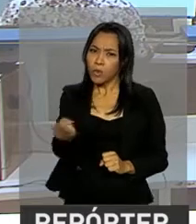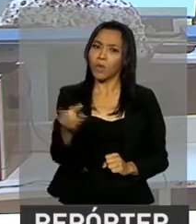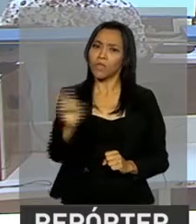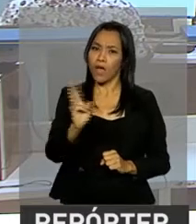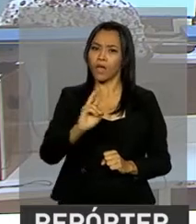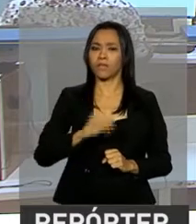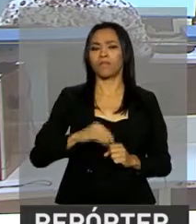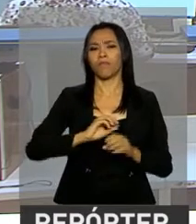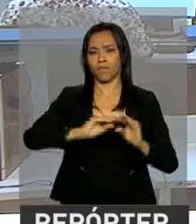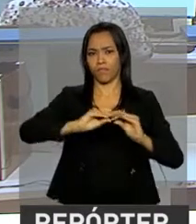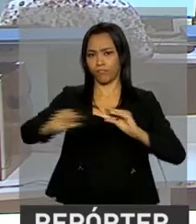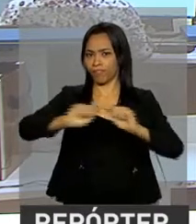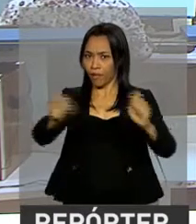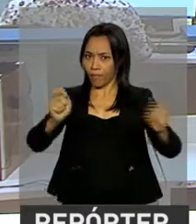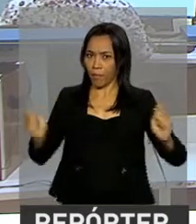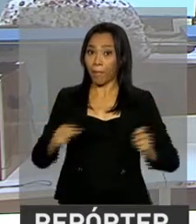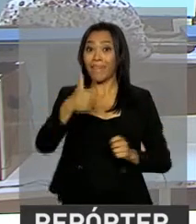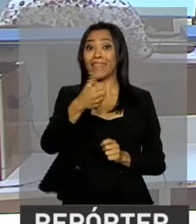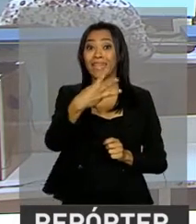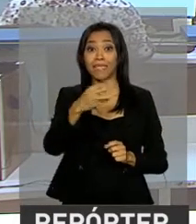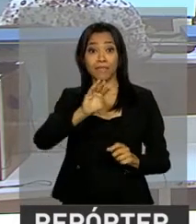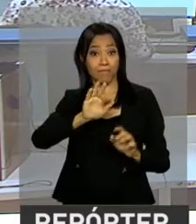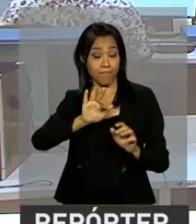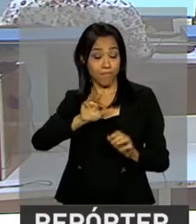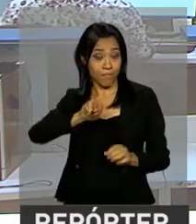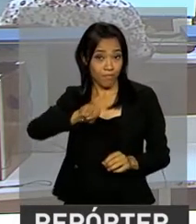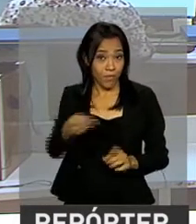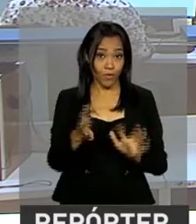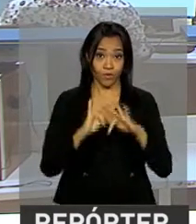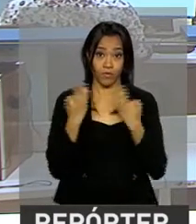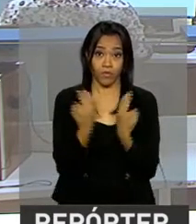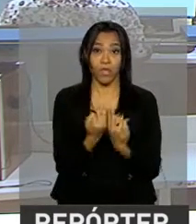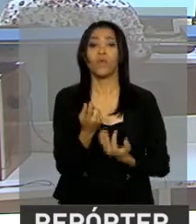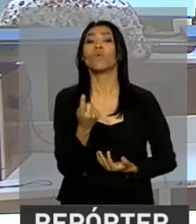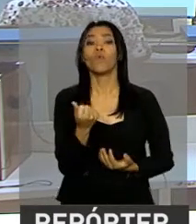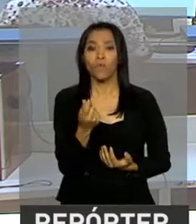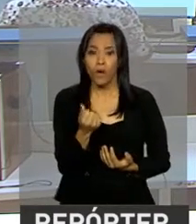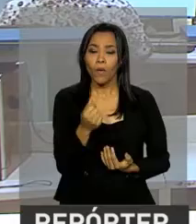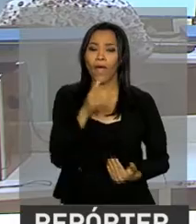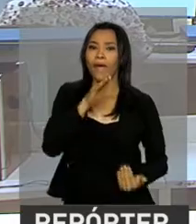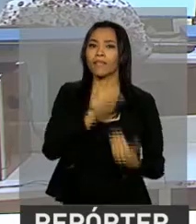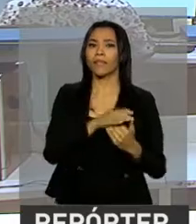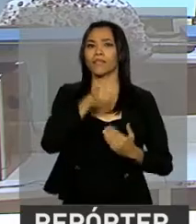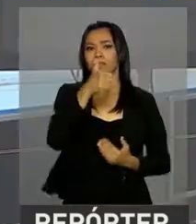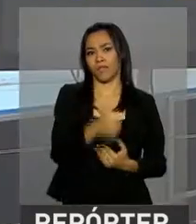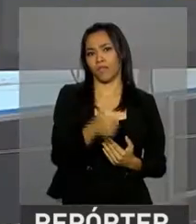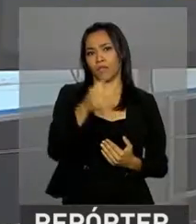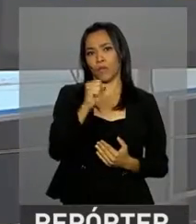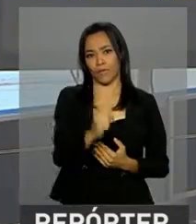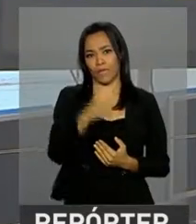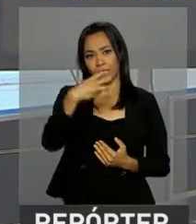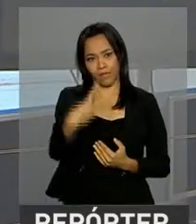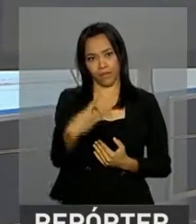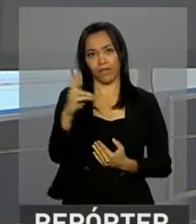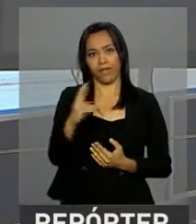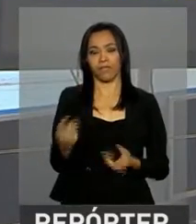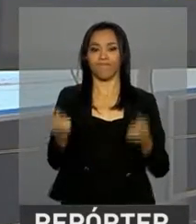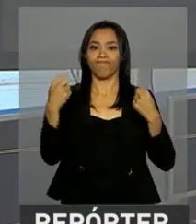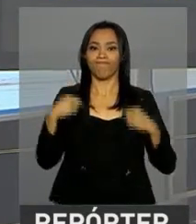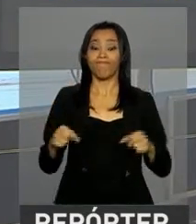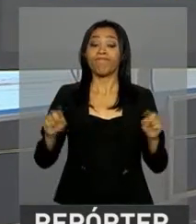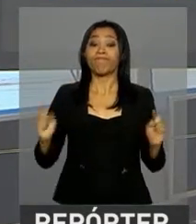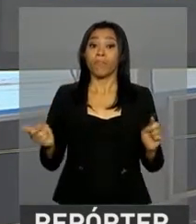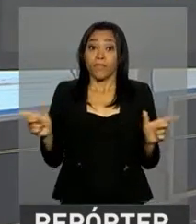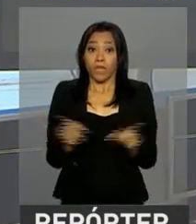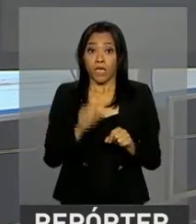milhões de famílias o valor médio do benefício neste mês é de cento e oitenta e três reais o ibge divulgou hoje